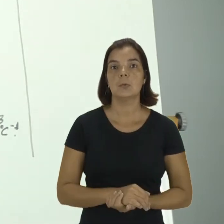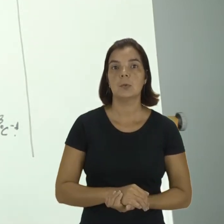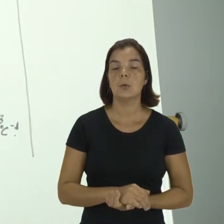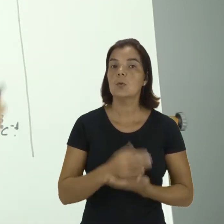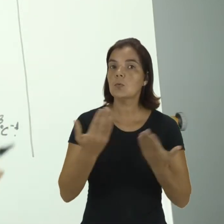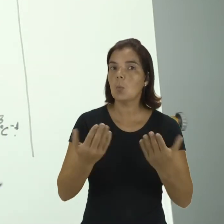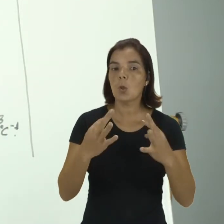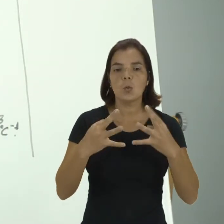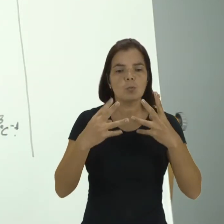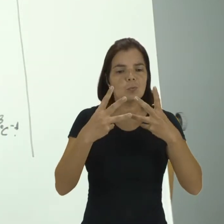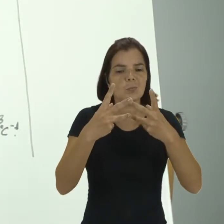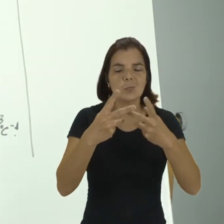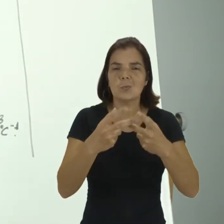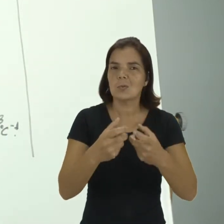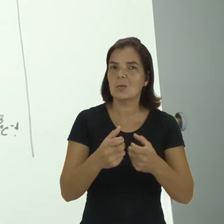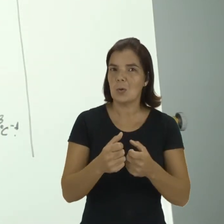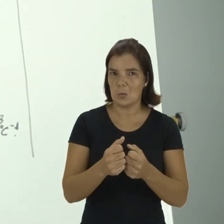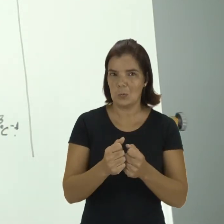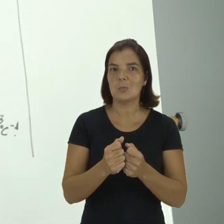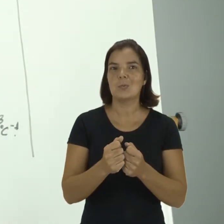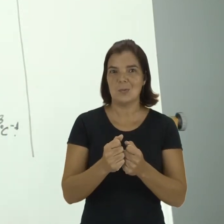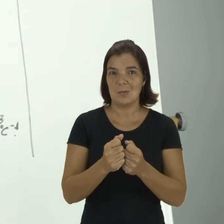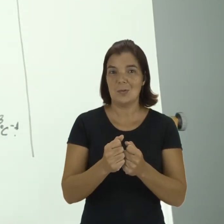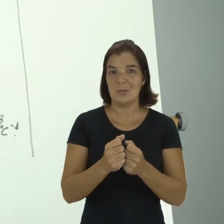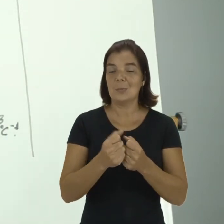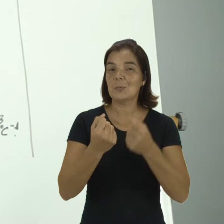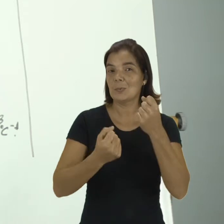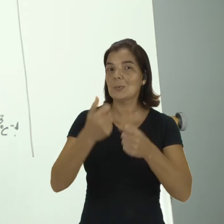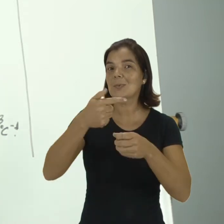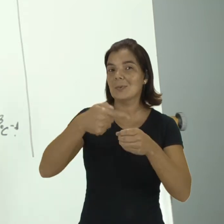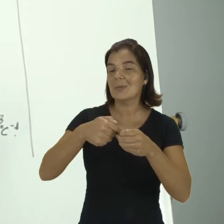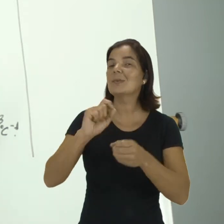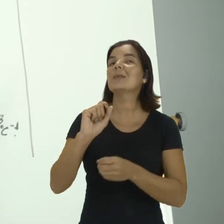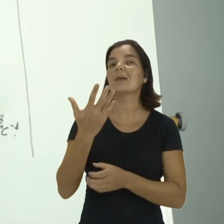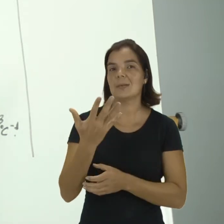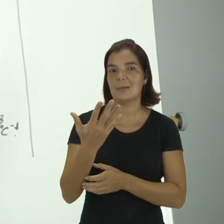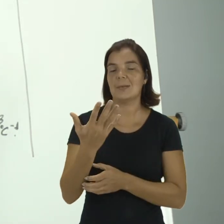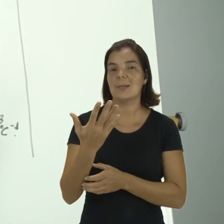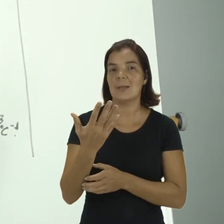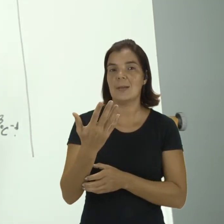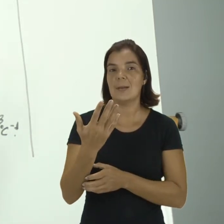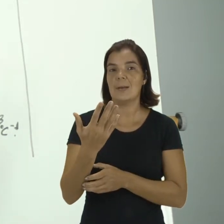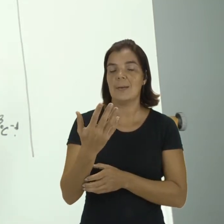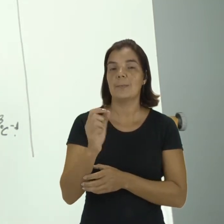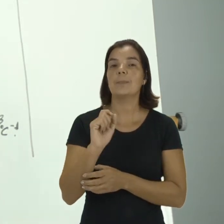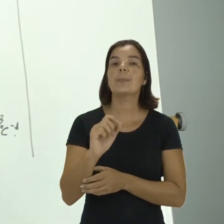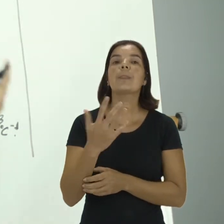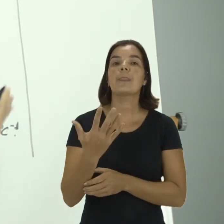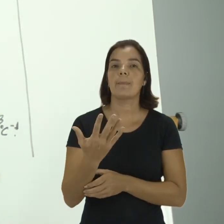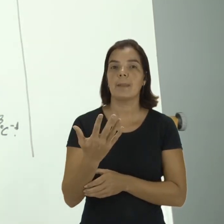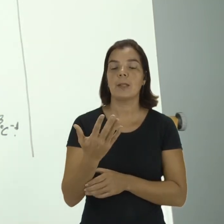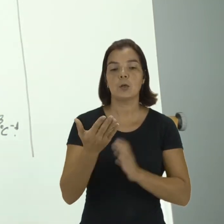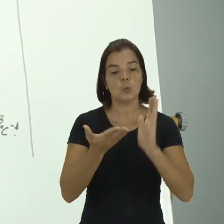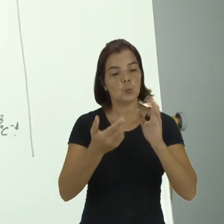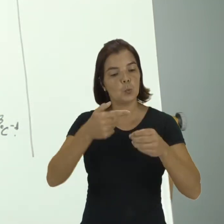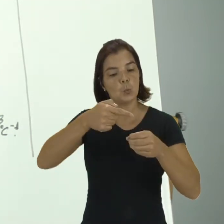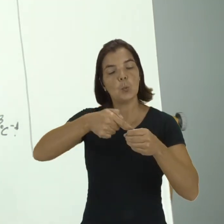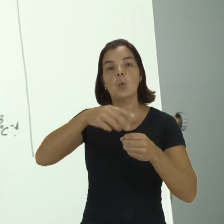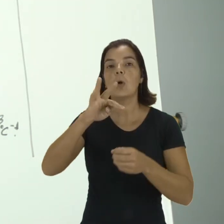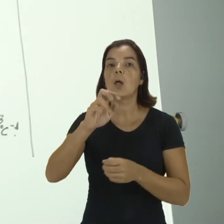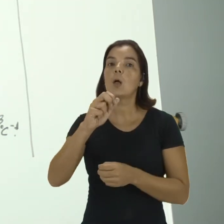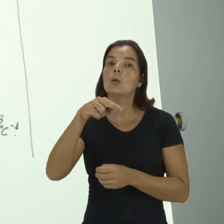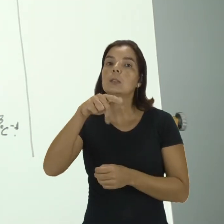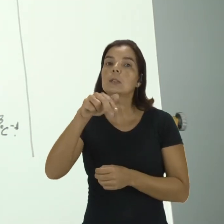ela preencheu totalmente de combustível o seu veículo, o que acontece? A capacidade do tanque era de